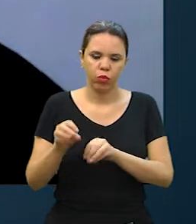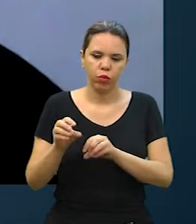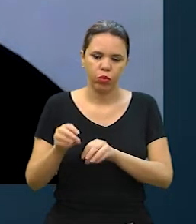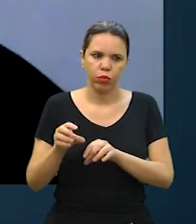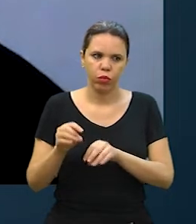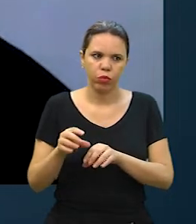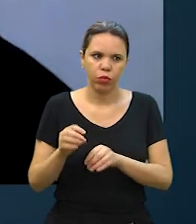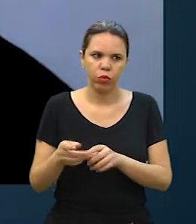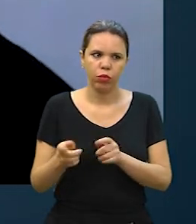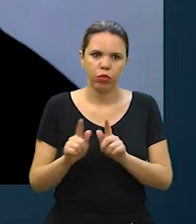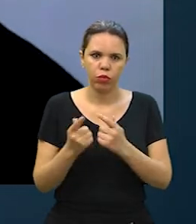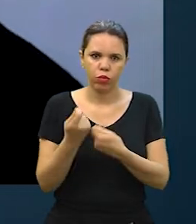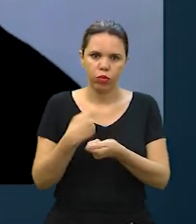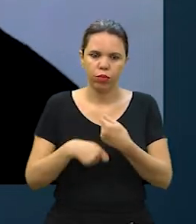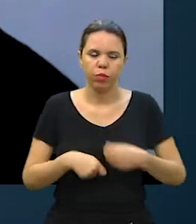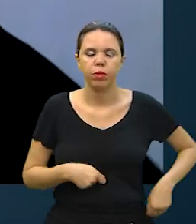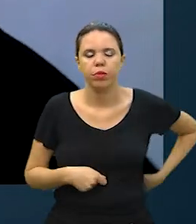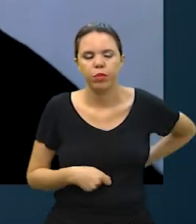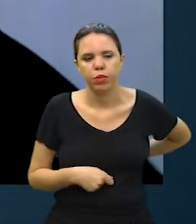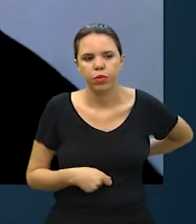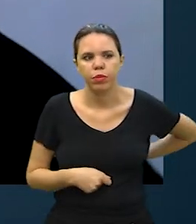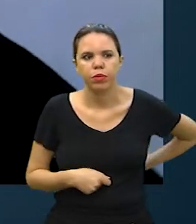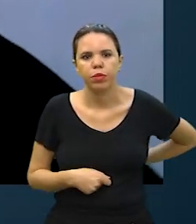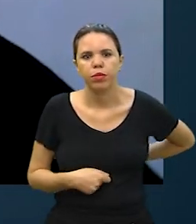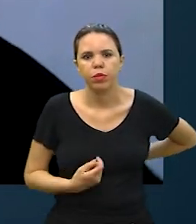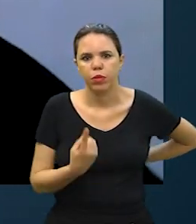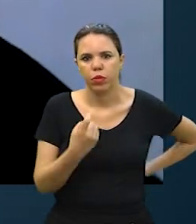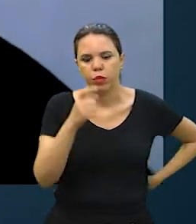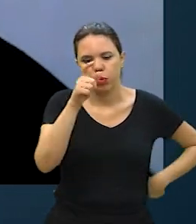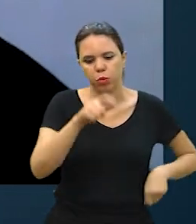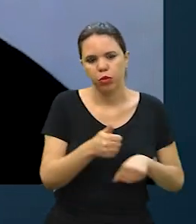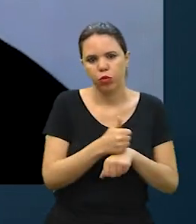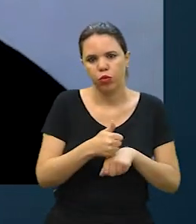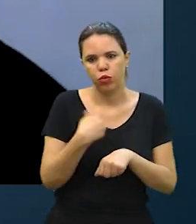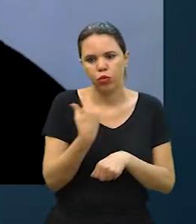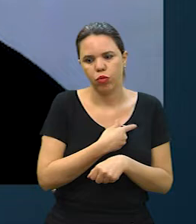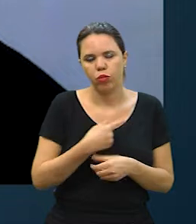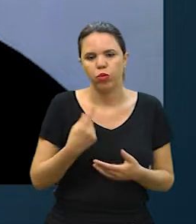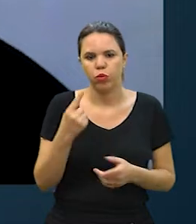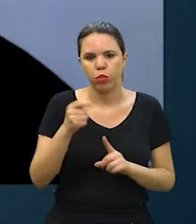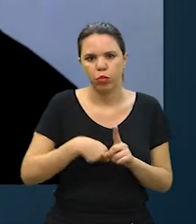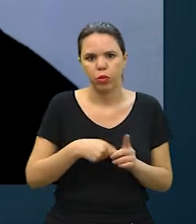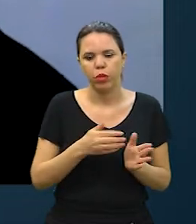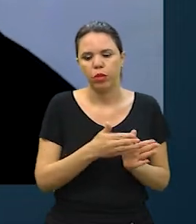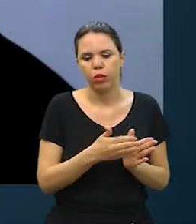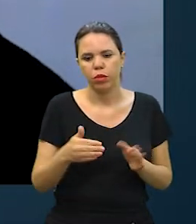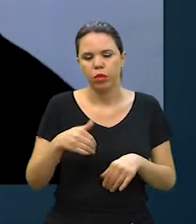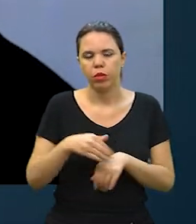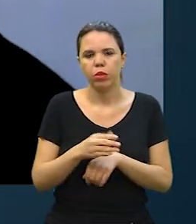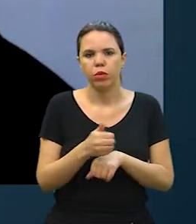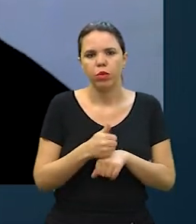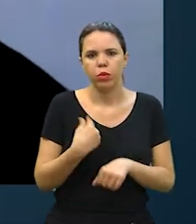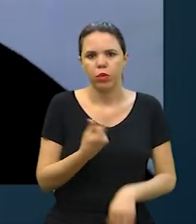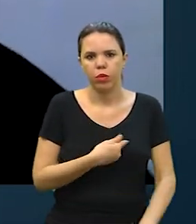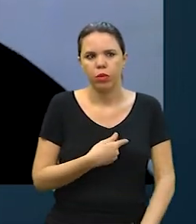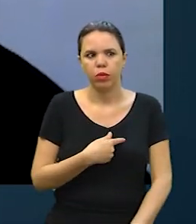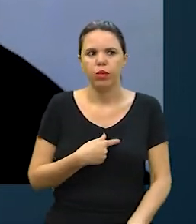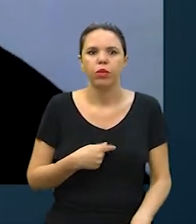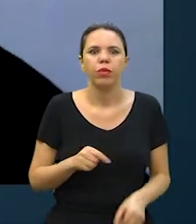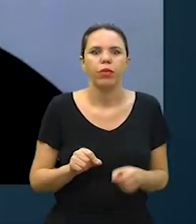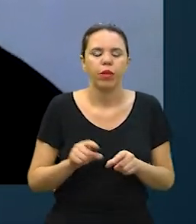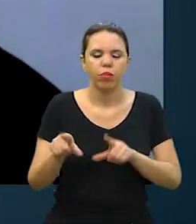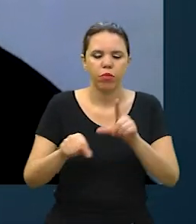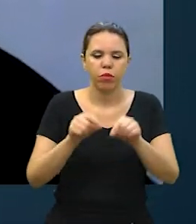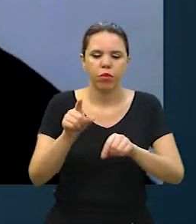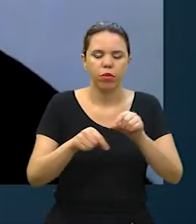suporte da parte de gestão, e eu fico uma pessoa nossa aí, passa um mês, uma costureira nossa, fazendo